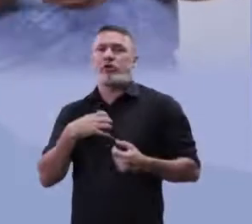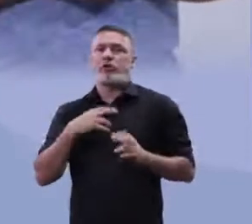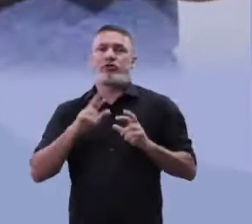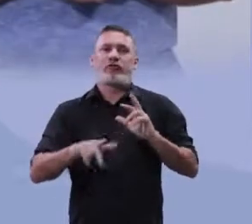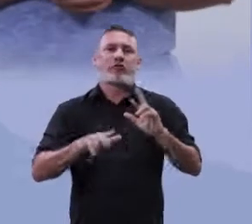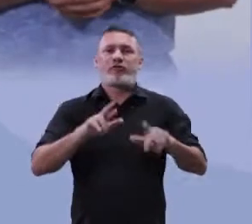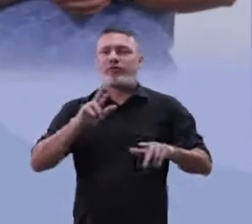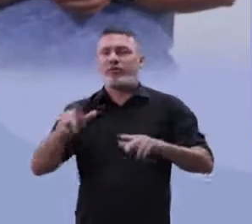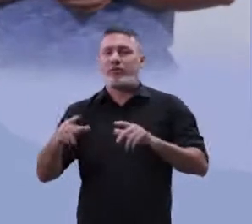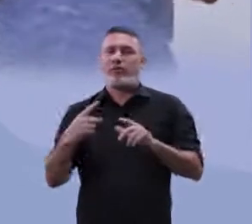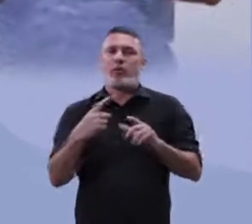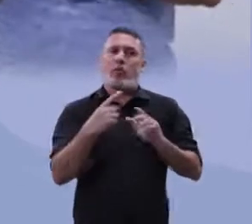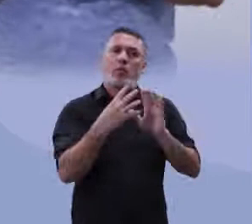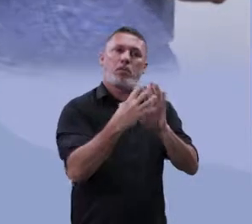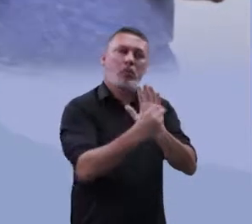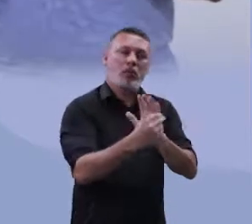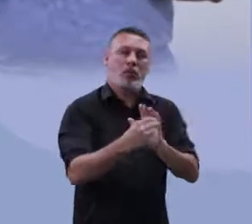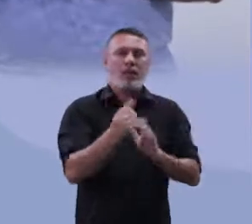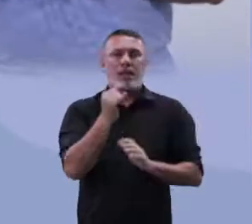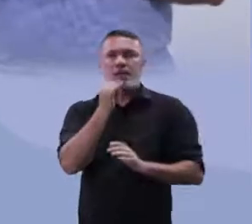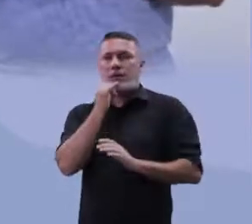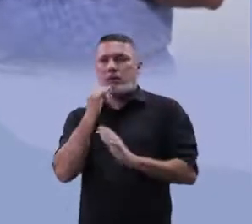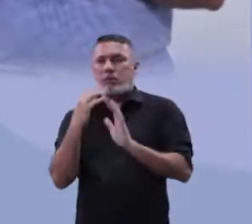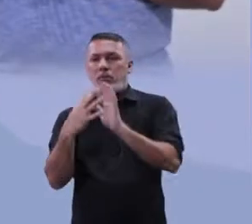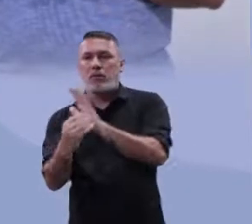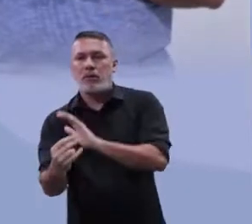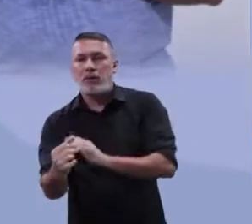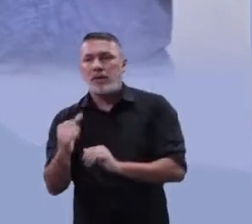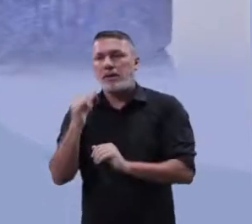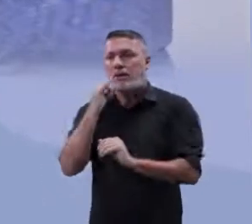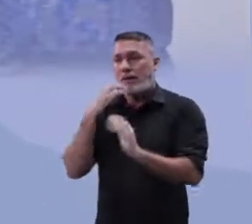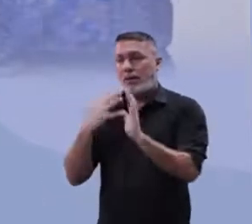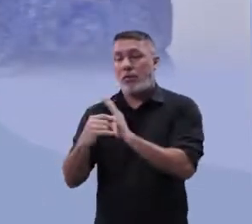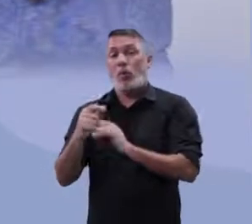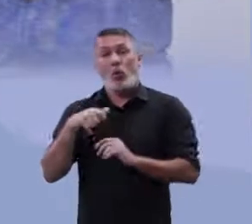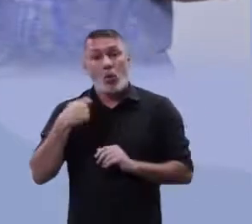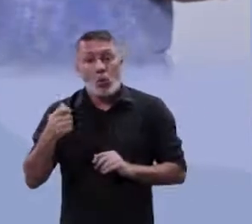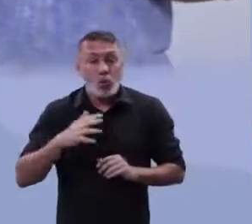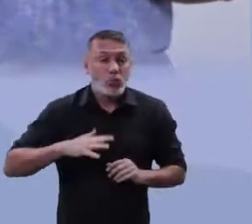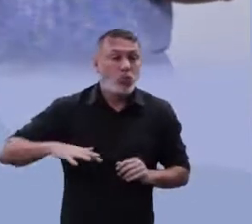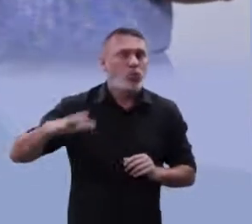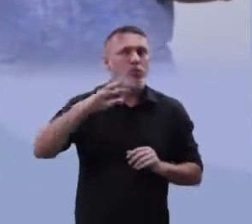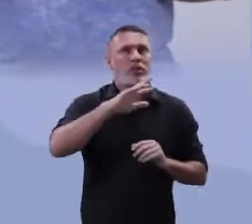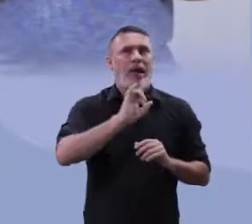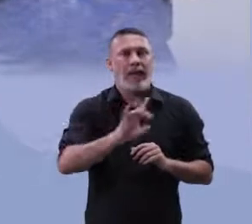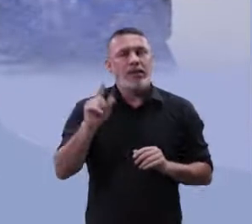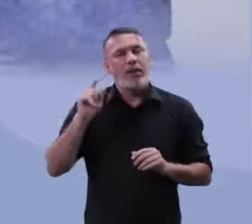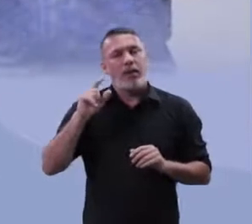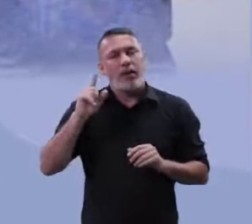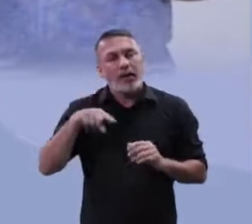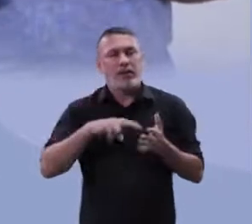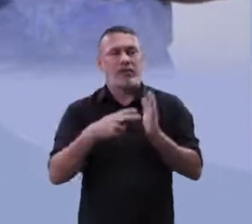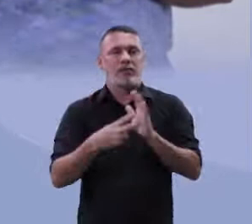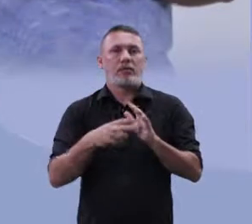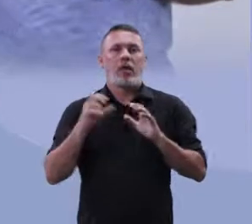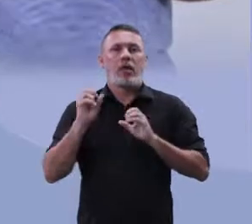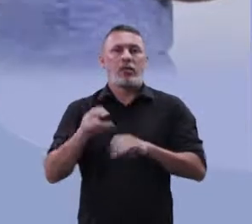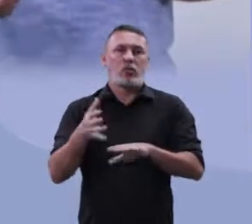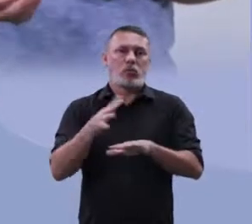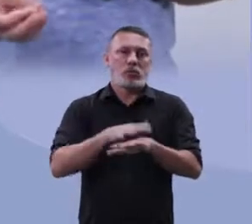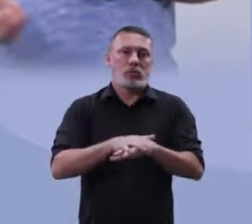utilizar outros exemplos. Isso se pensa em educação inclusiva. É aquilo que eu falei com vocês no início da aula. Não é